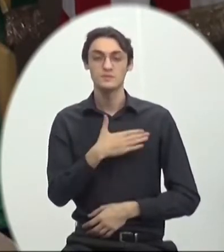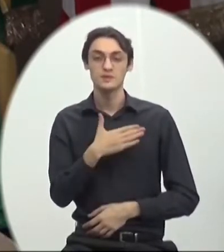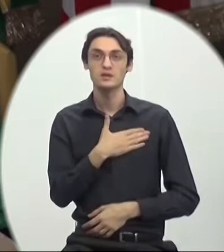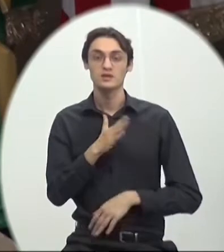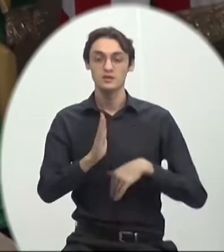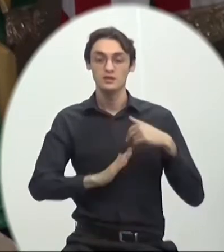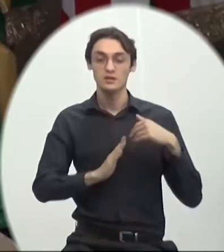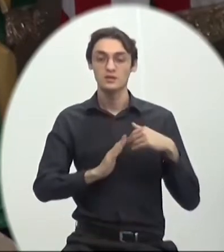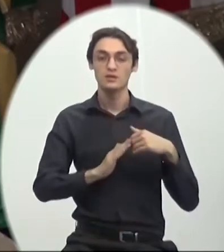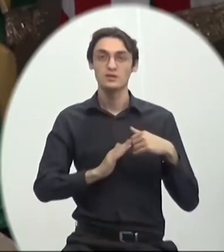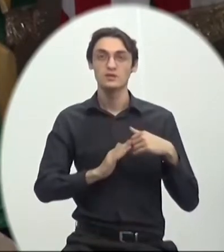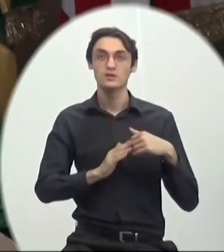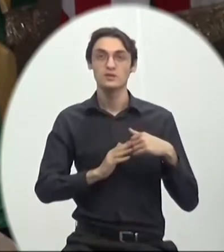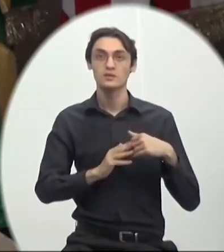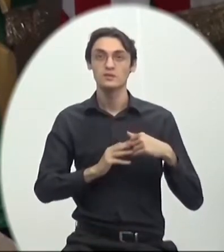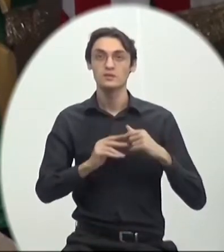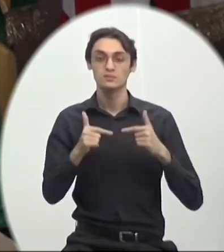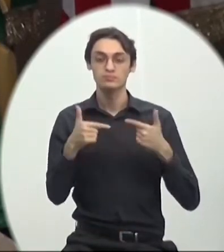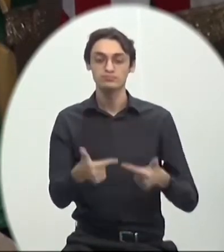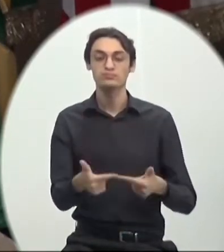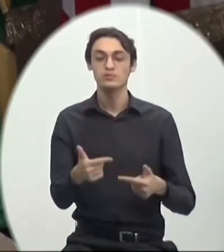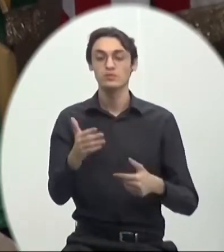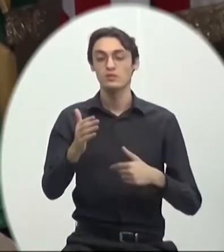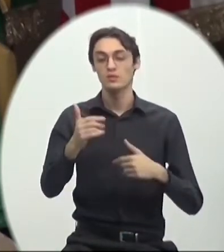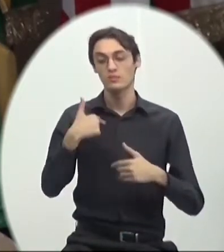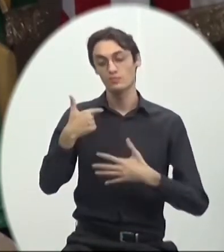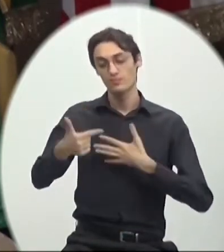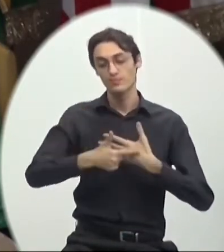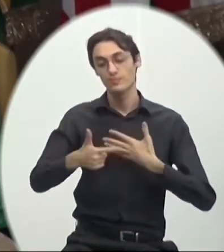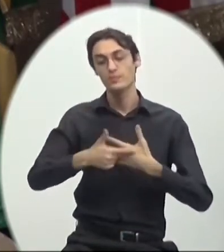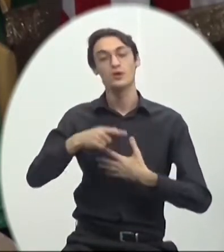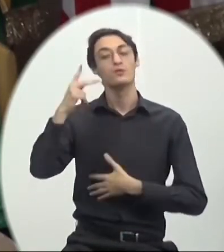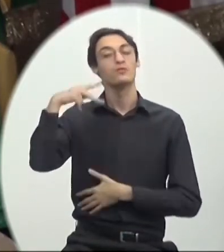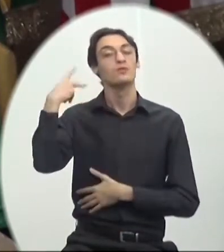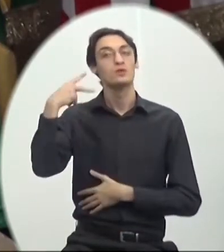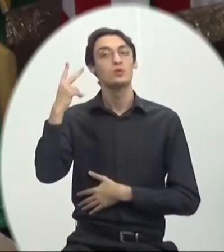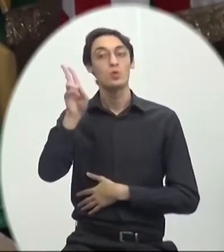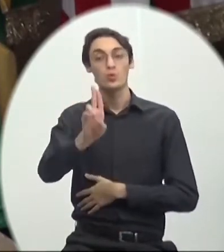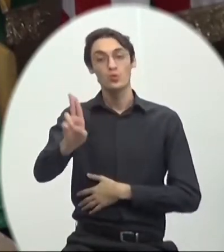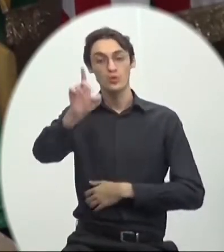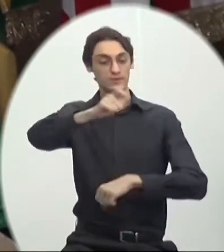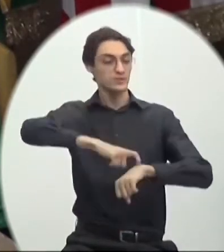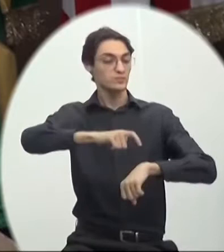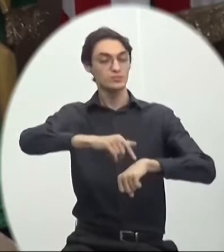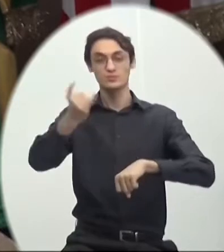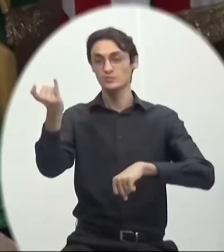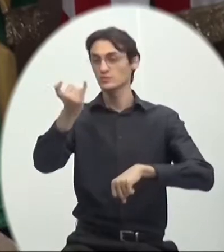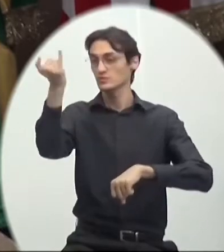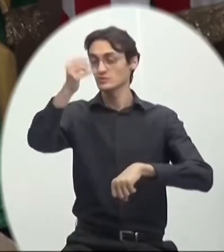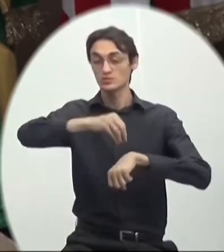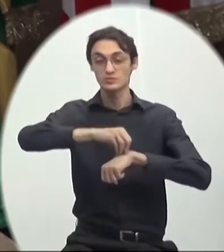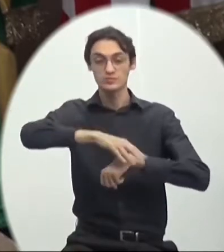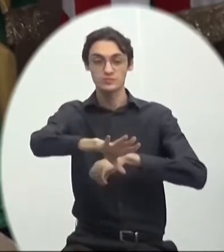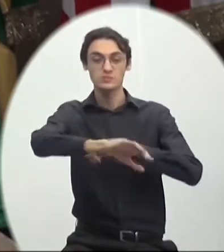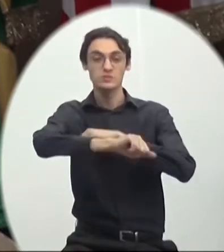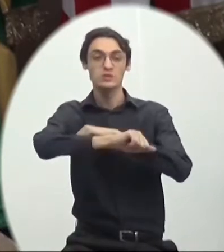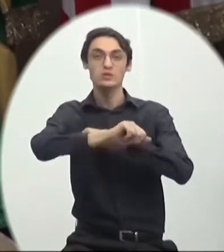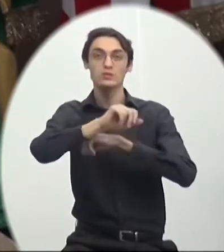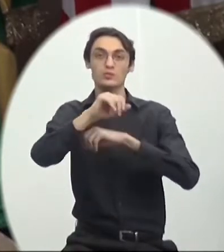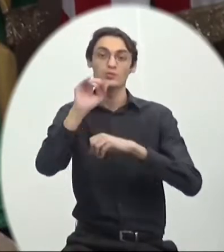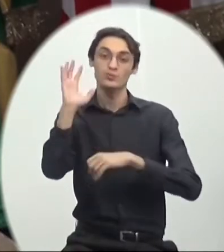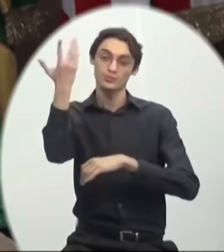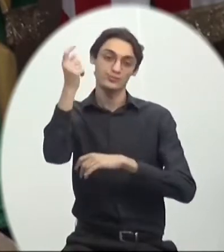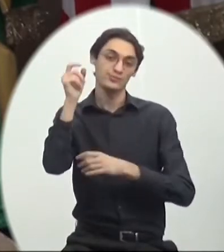qualidade de vereador, né, na qualidade de usar um espaço tão importante quanto esse, para tornar público essa